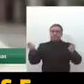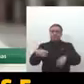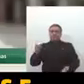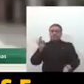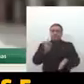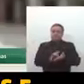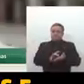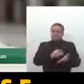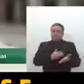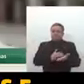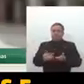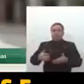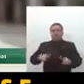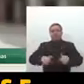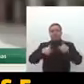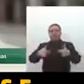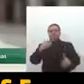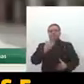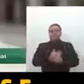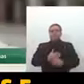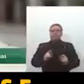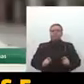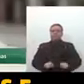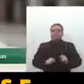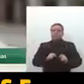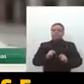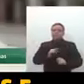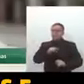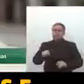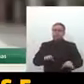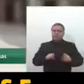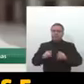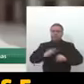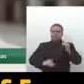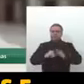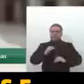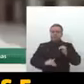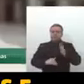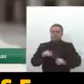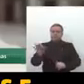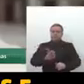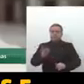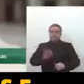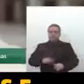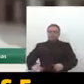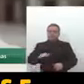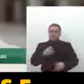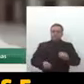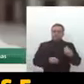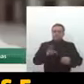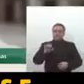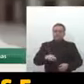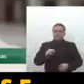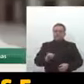efetivamente tocar essas ações à frente. São pessoas que não têm formação profissional, tanto na área da FUNAI,